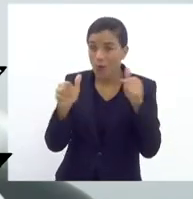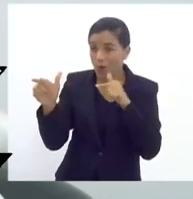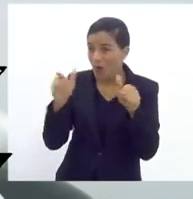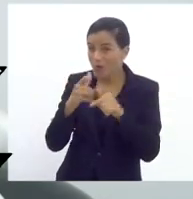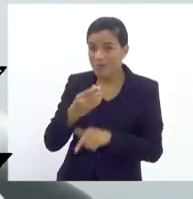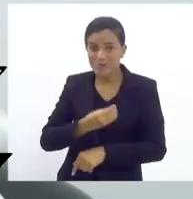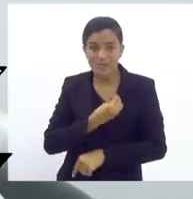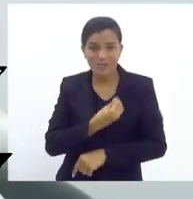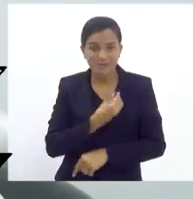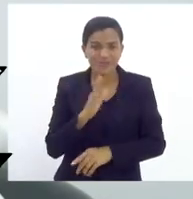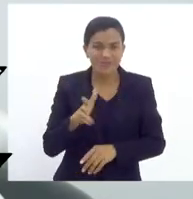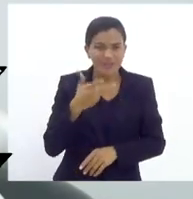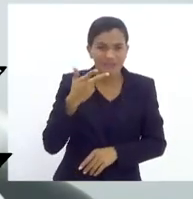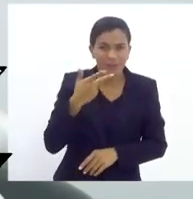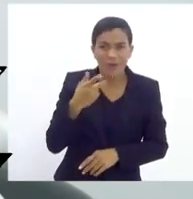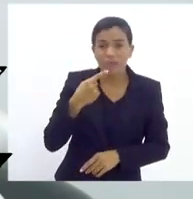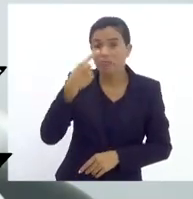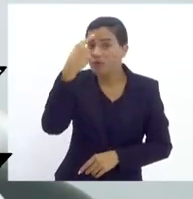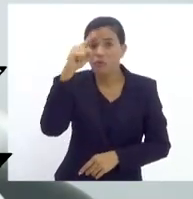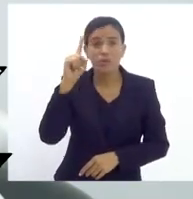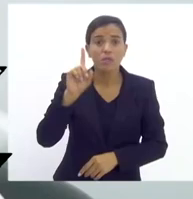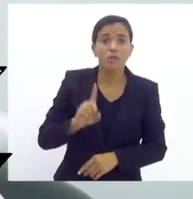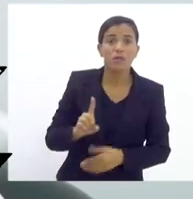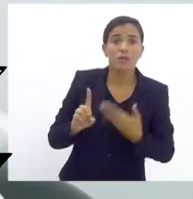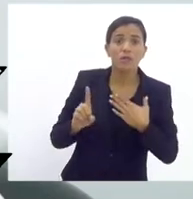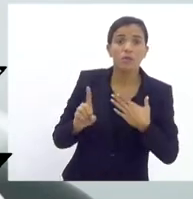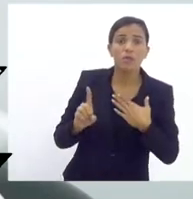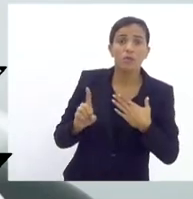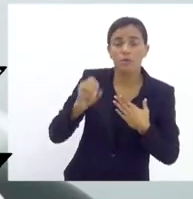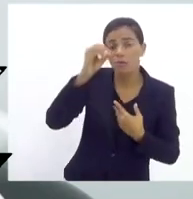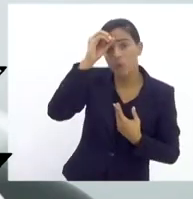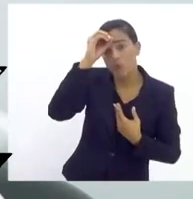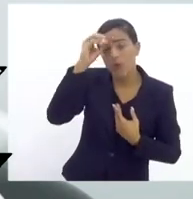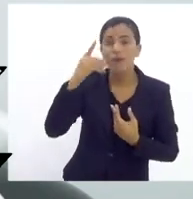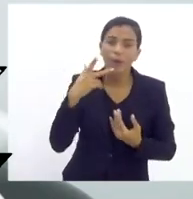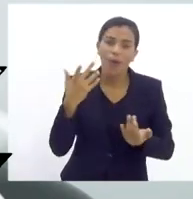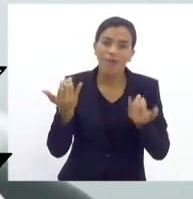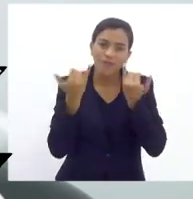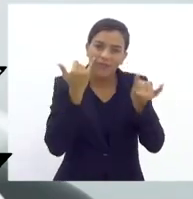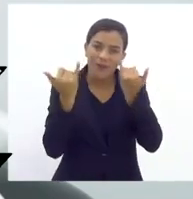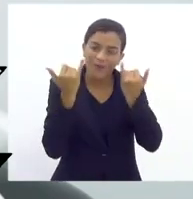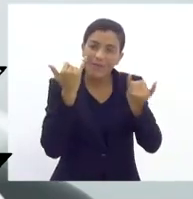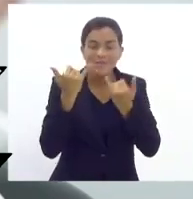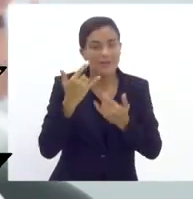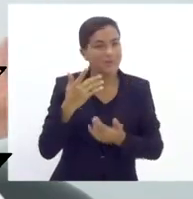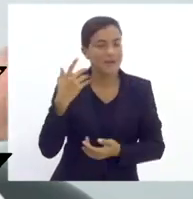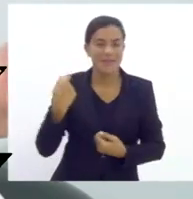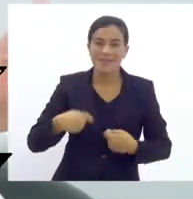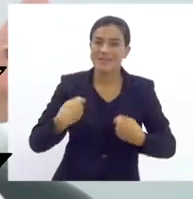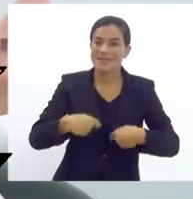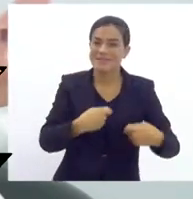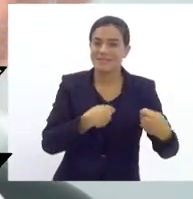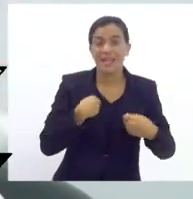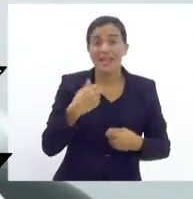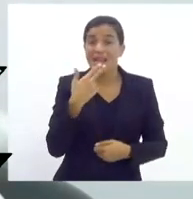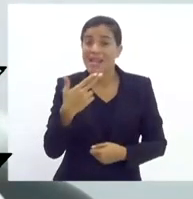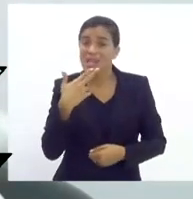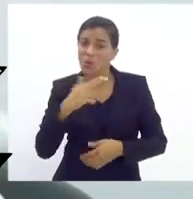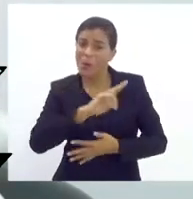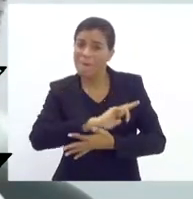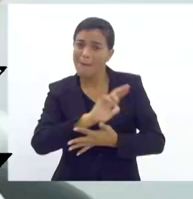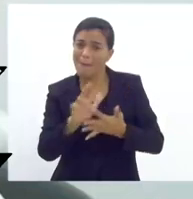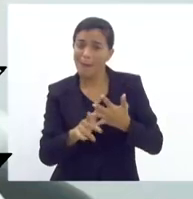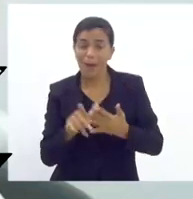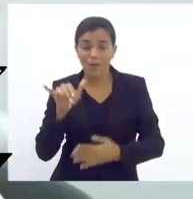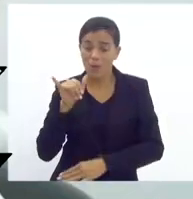participantes já falaram não se sabe do direito né então a informação é determinante em várias línguas obviamente no